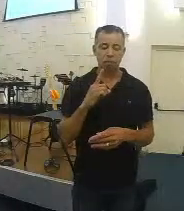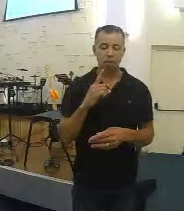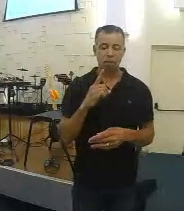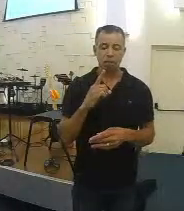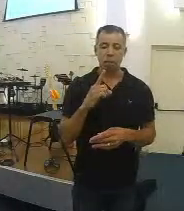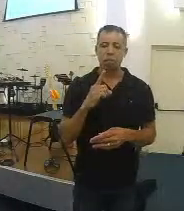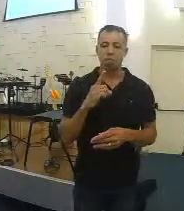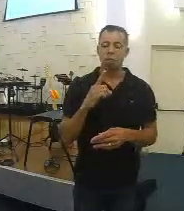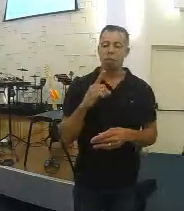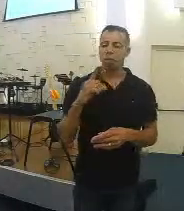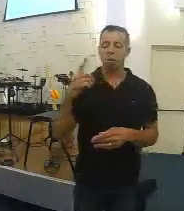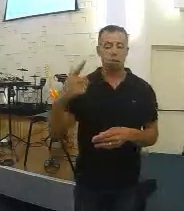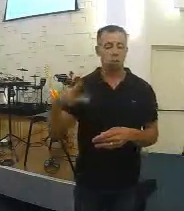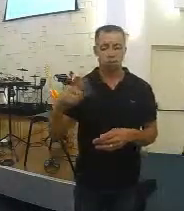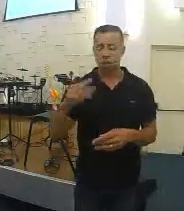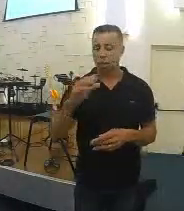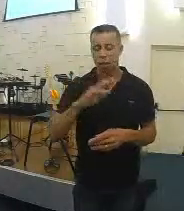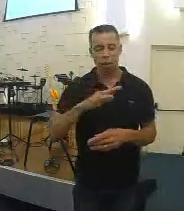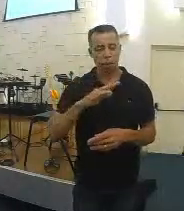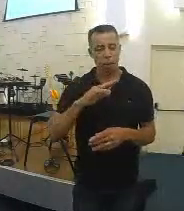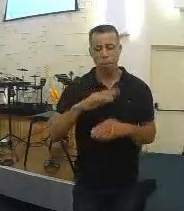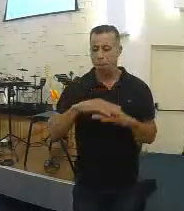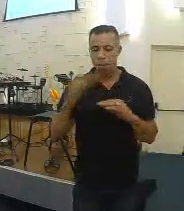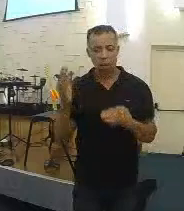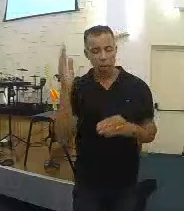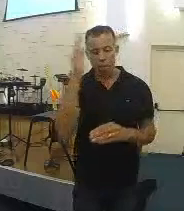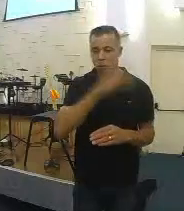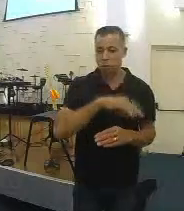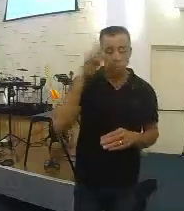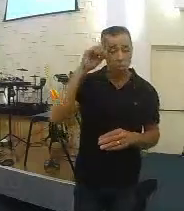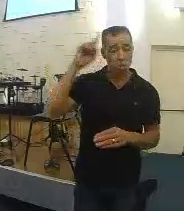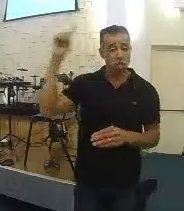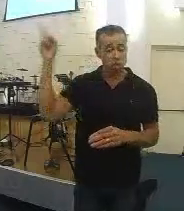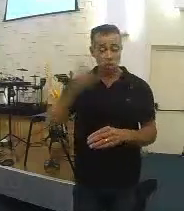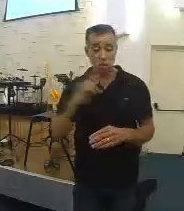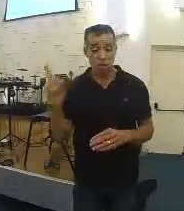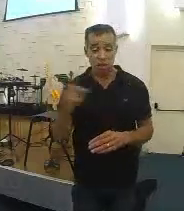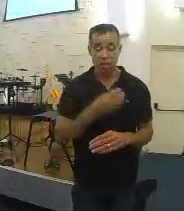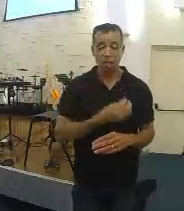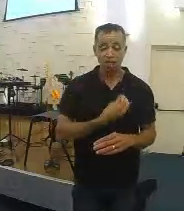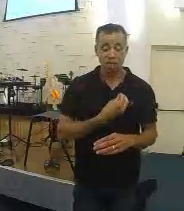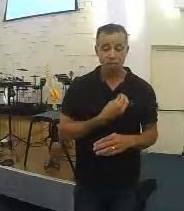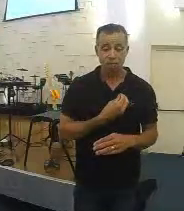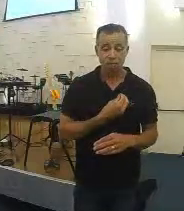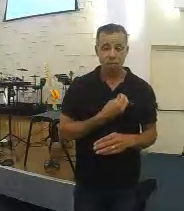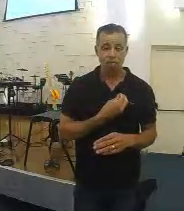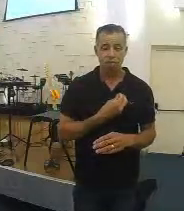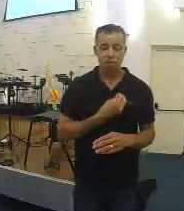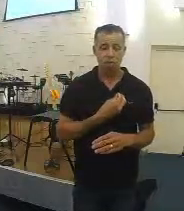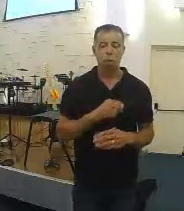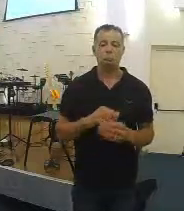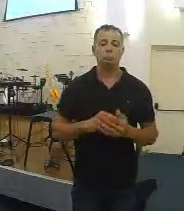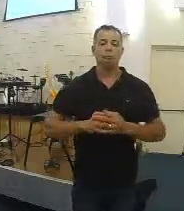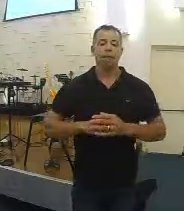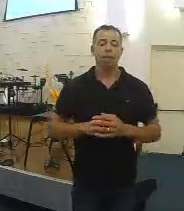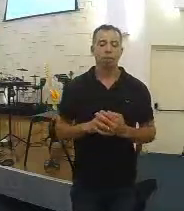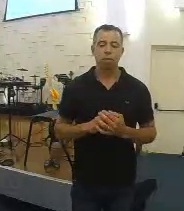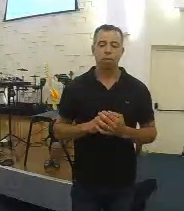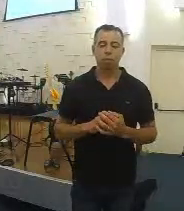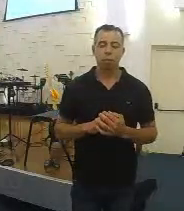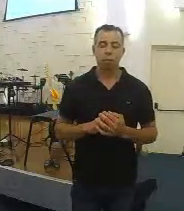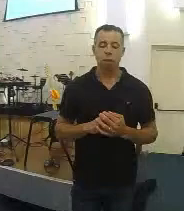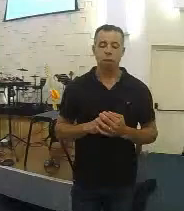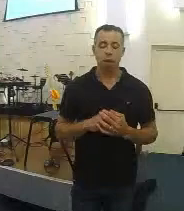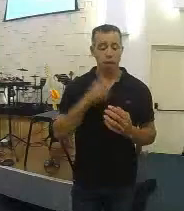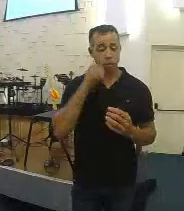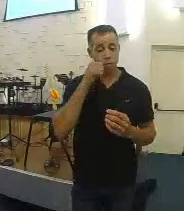lancei sobre ti, vai ficar agora neutralizada por meio da criação desse altar. Uma mãe que